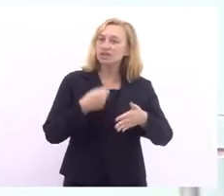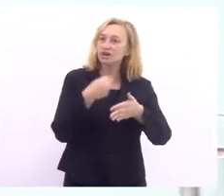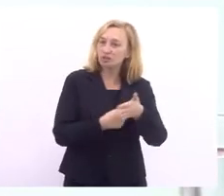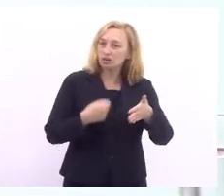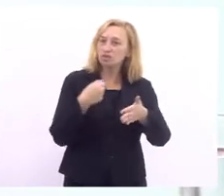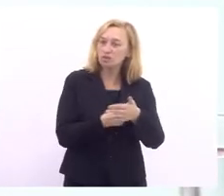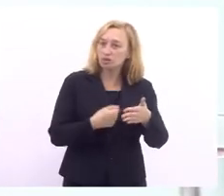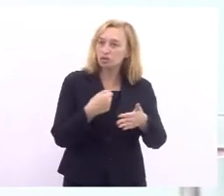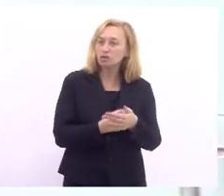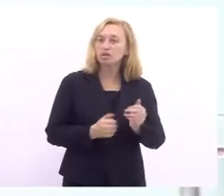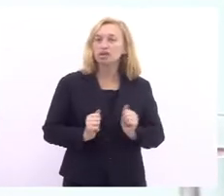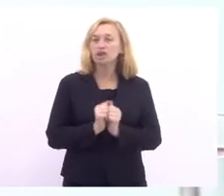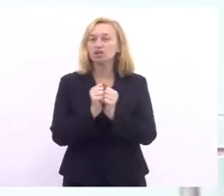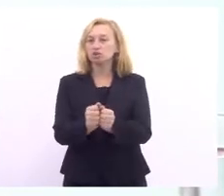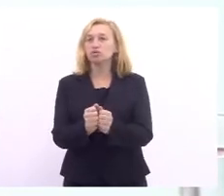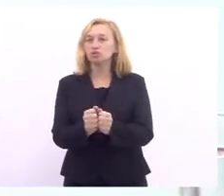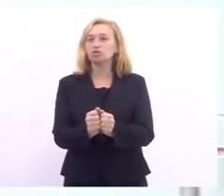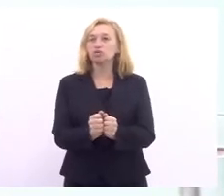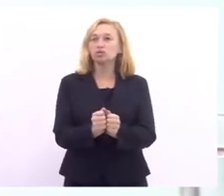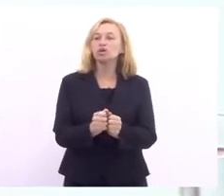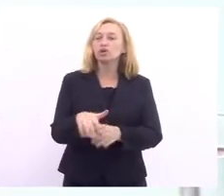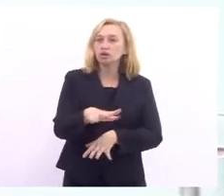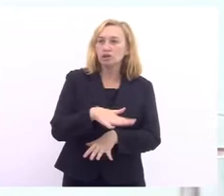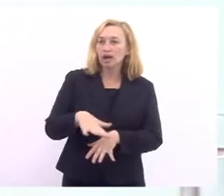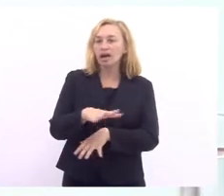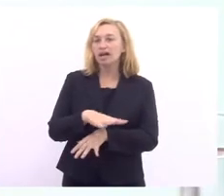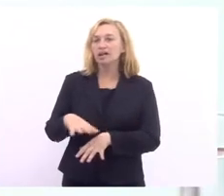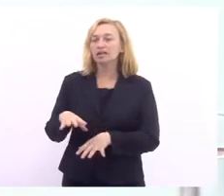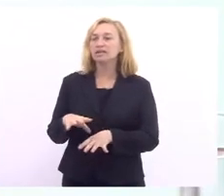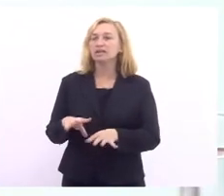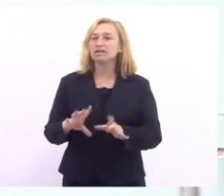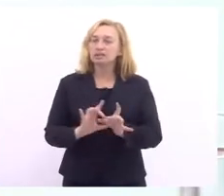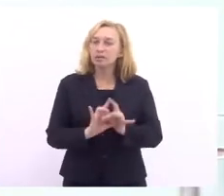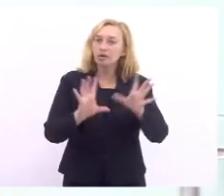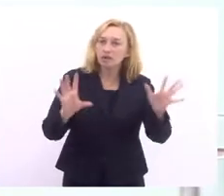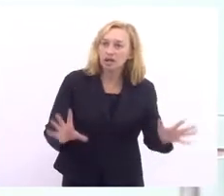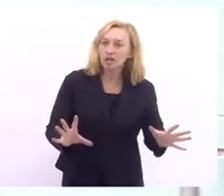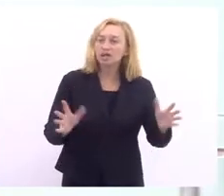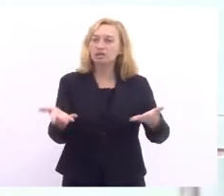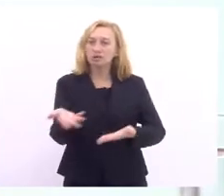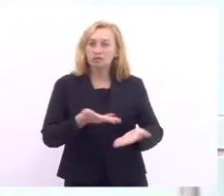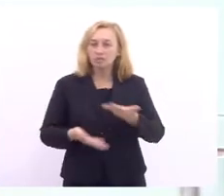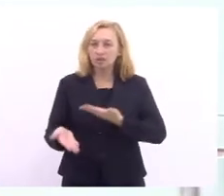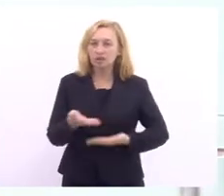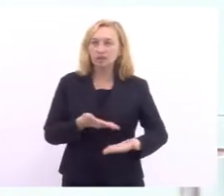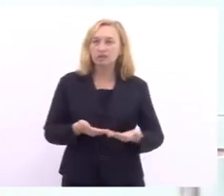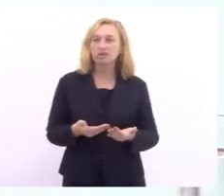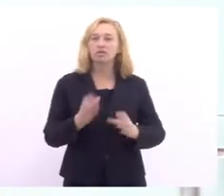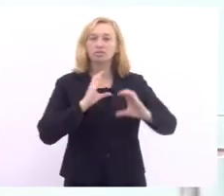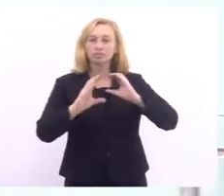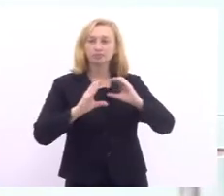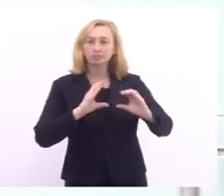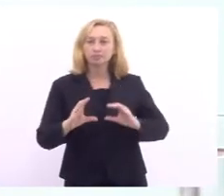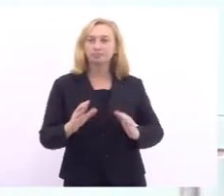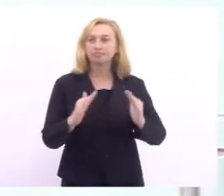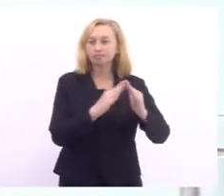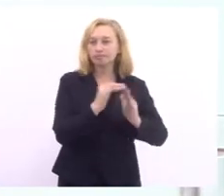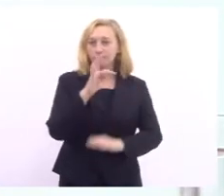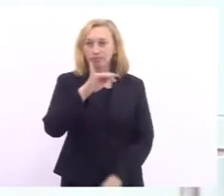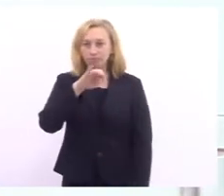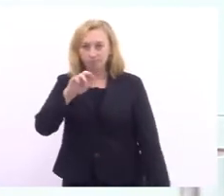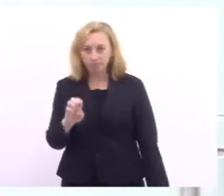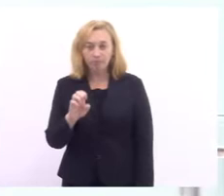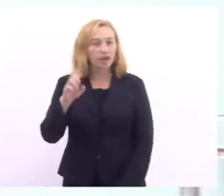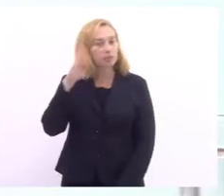se afirmar como Mandato do campo socialista do campo democrático-popular é coletivo participativo a interlocução com a cada Fluminense